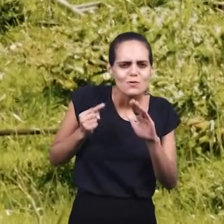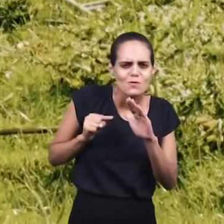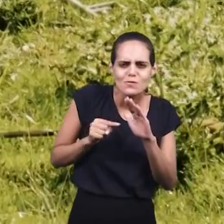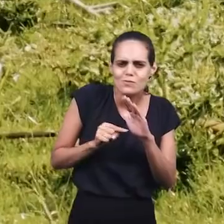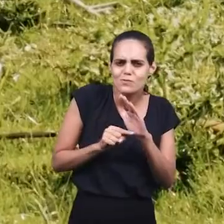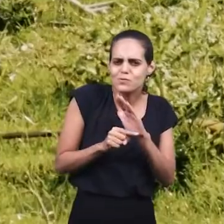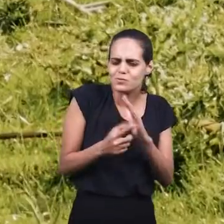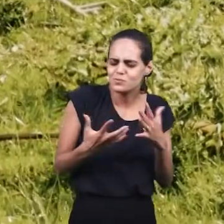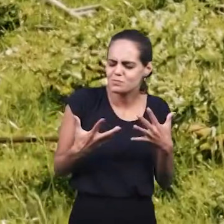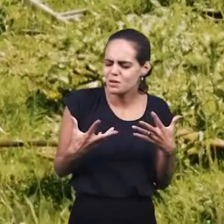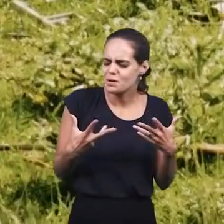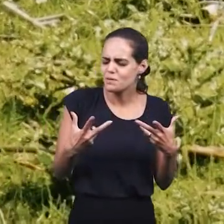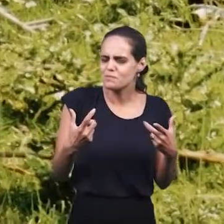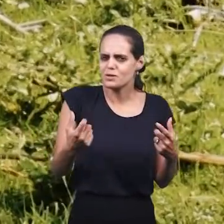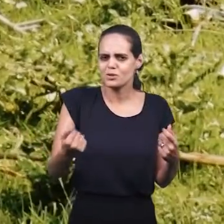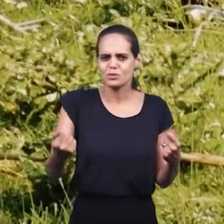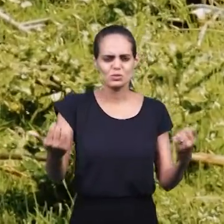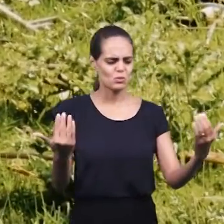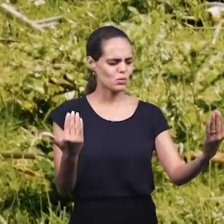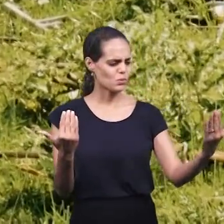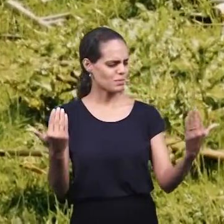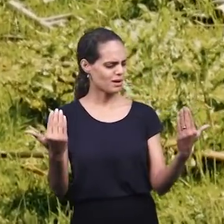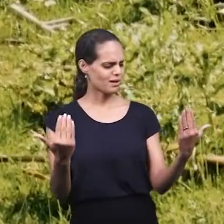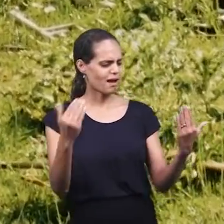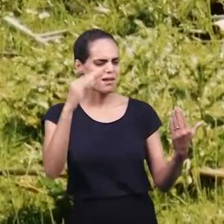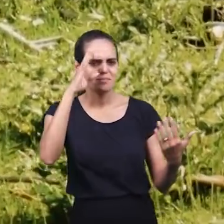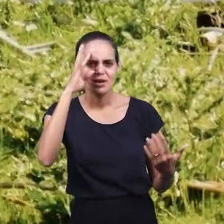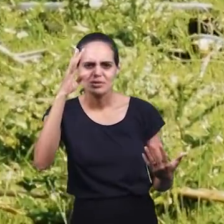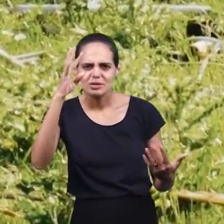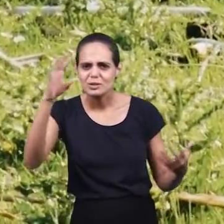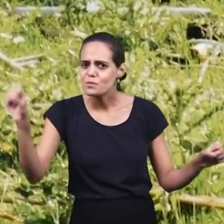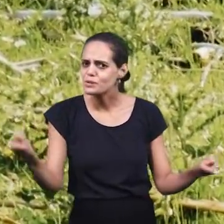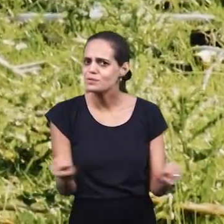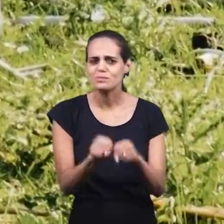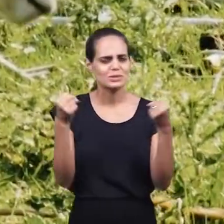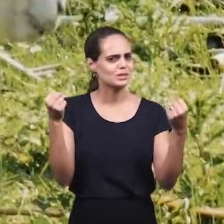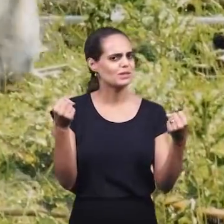tão grande que não podes nem